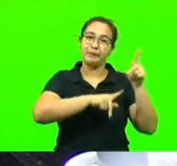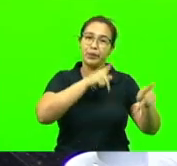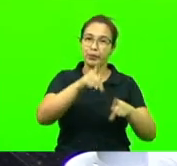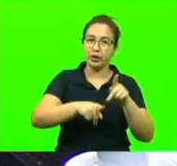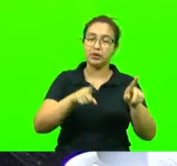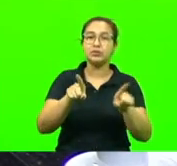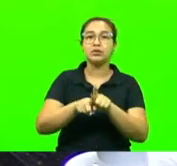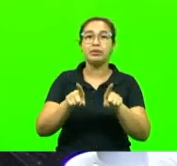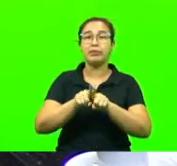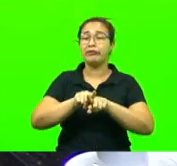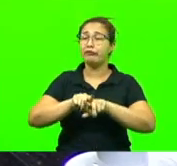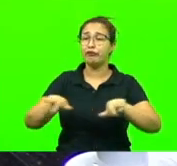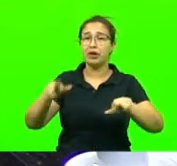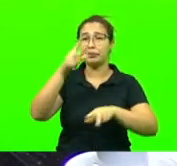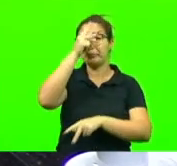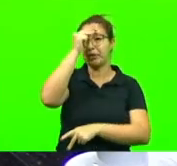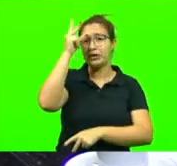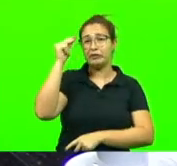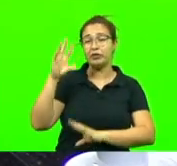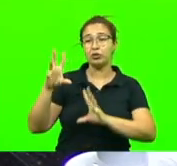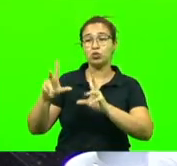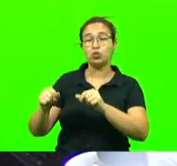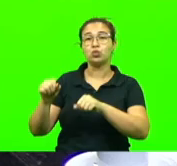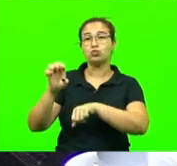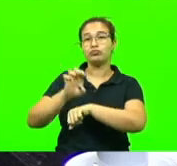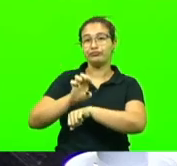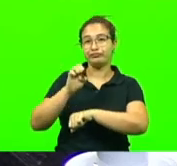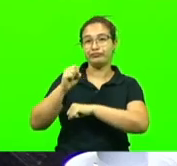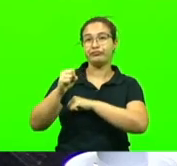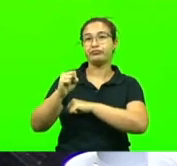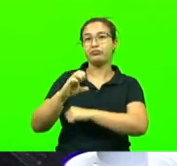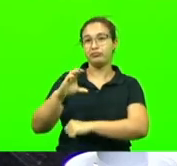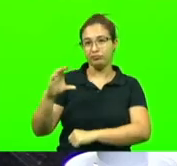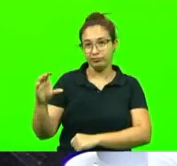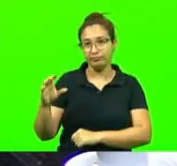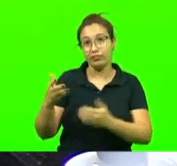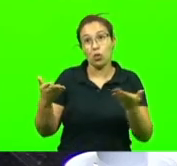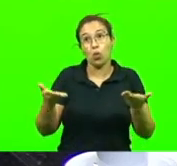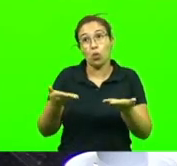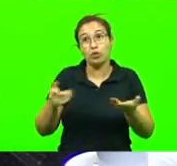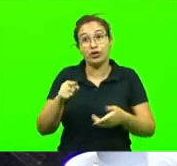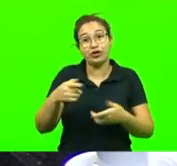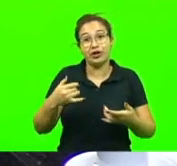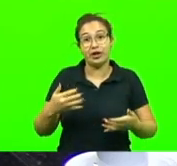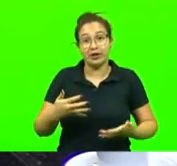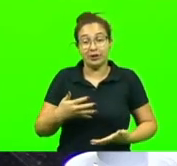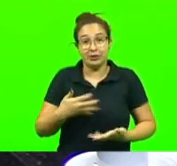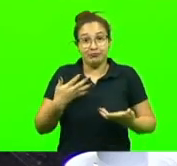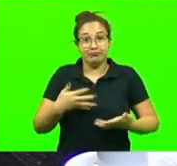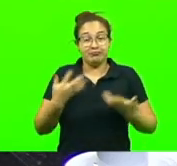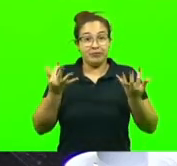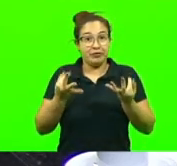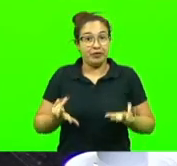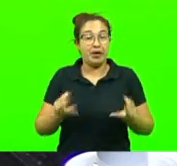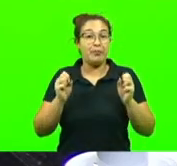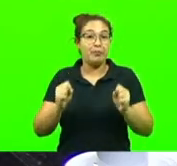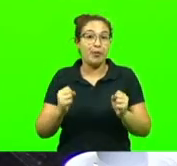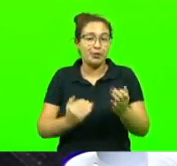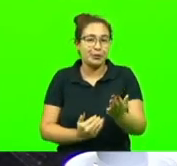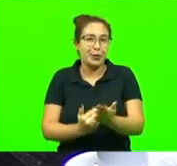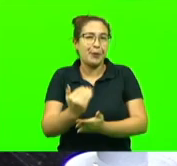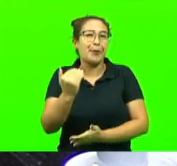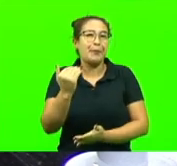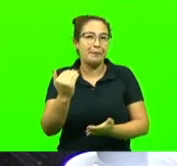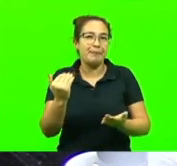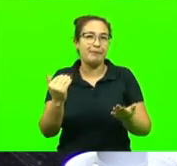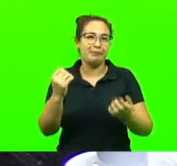dezenas de prefeitos ao redor do estado, que hoje, claro, entusiasmados, podem estar começando obras que